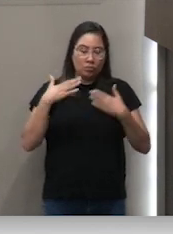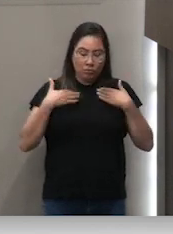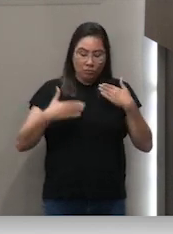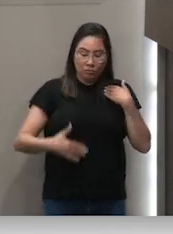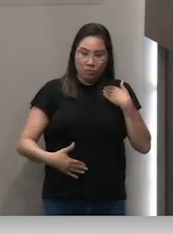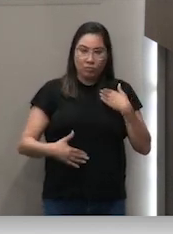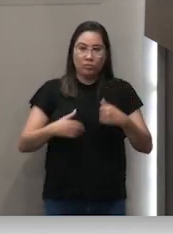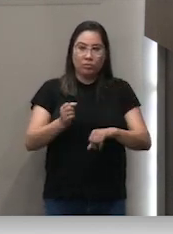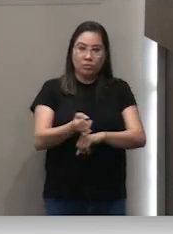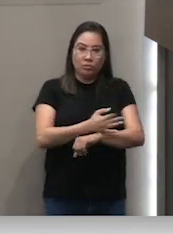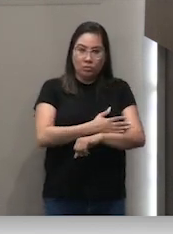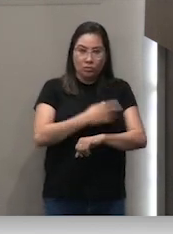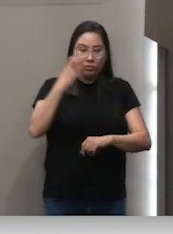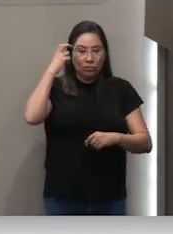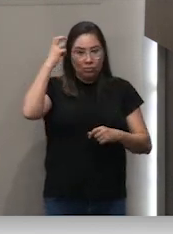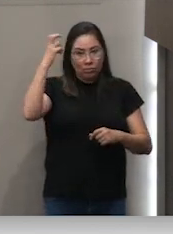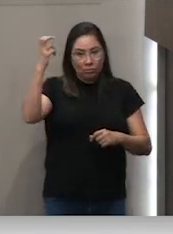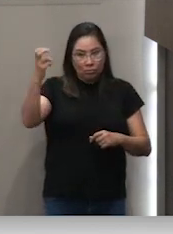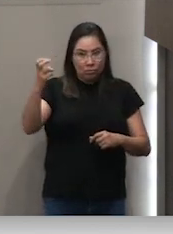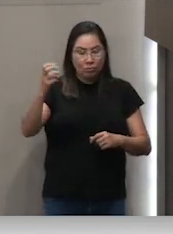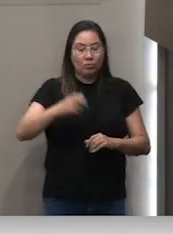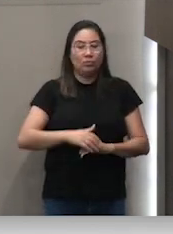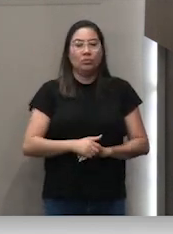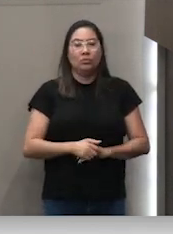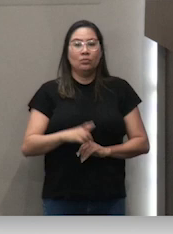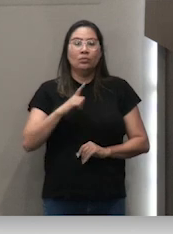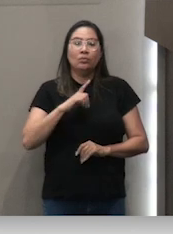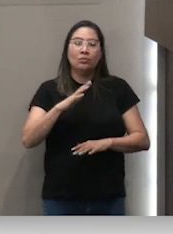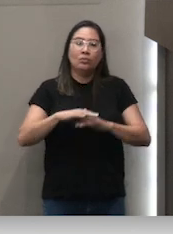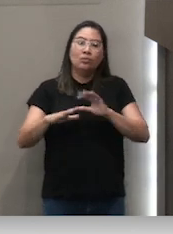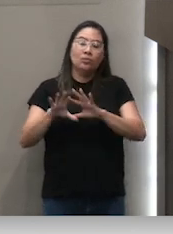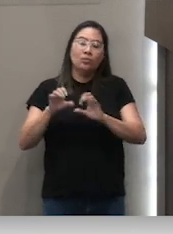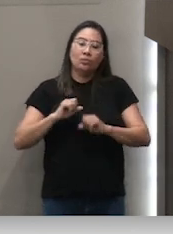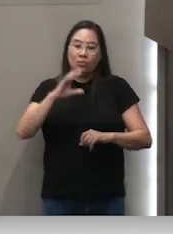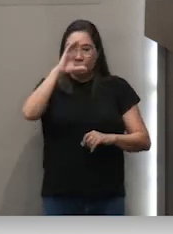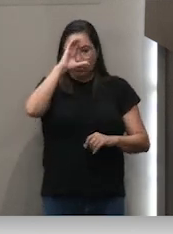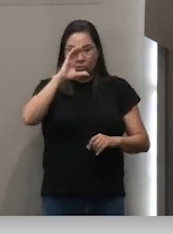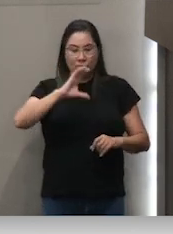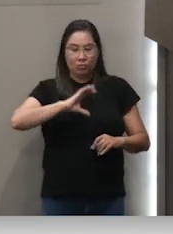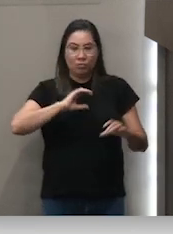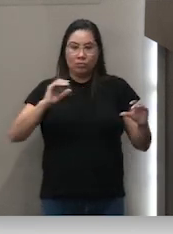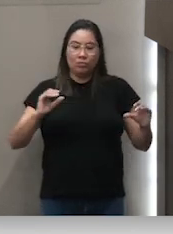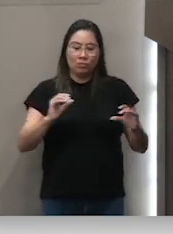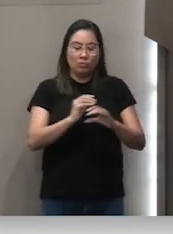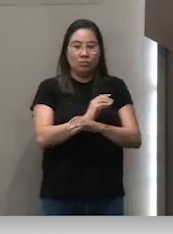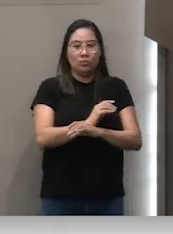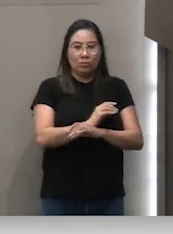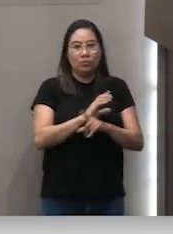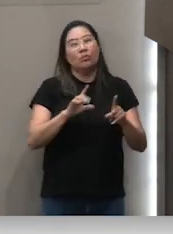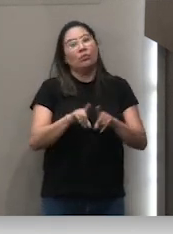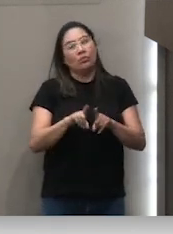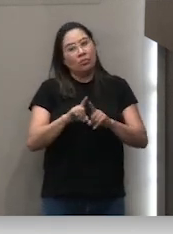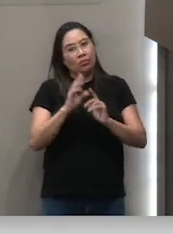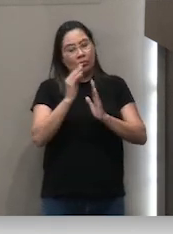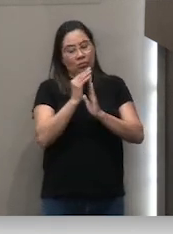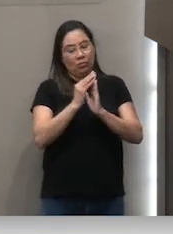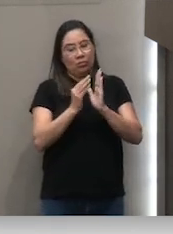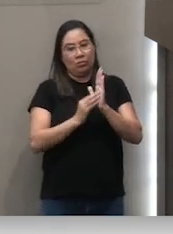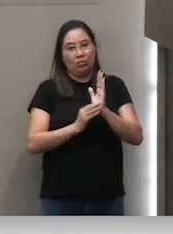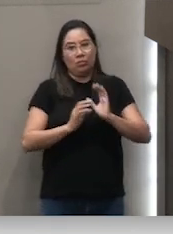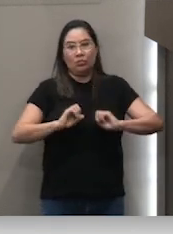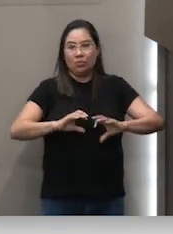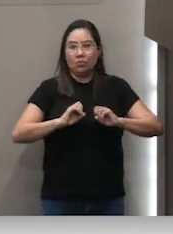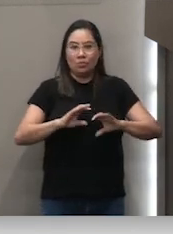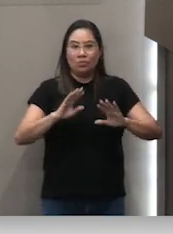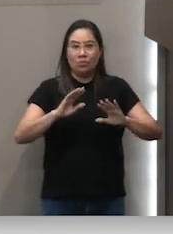e cultural. Sendo assim, ela tem o intuito de formar o estudante integralmente, além dos conteúdos ensinados em sala